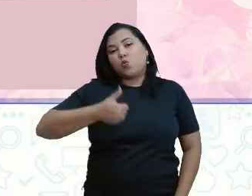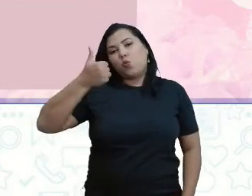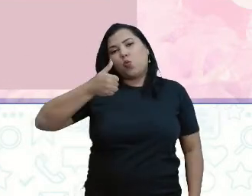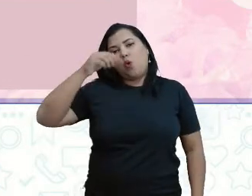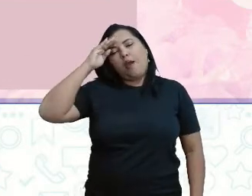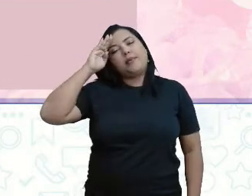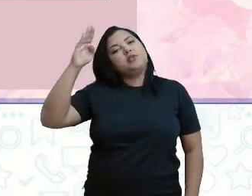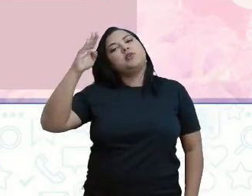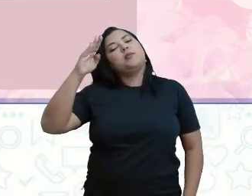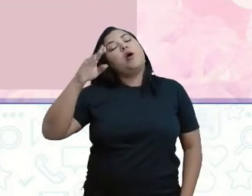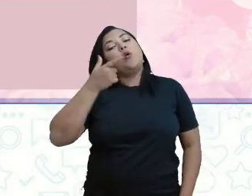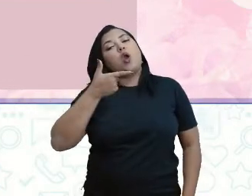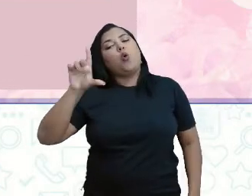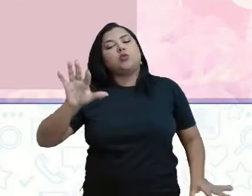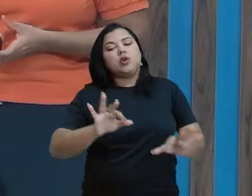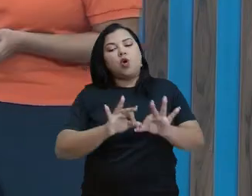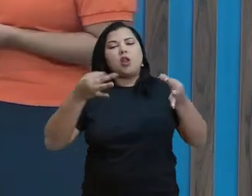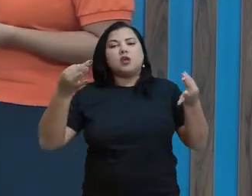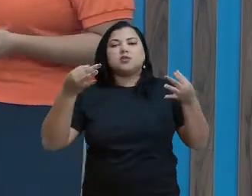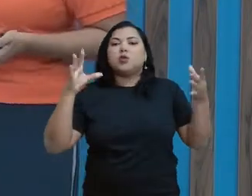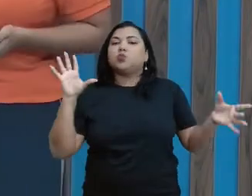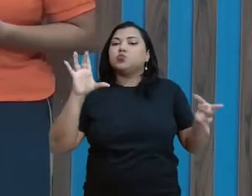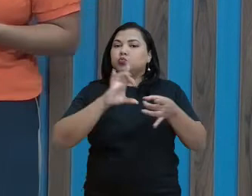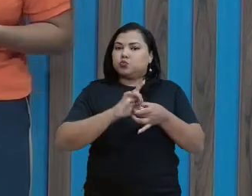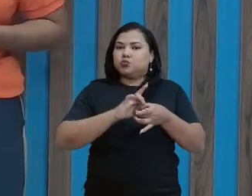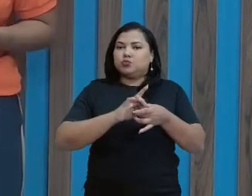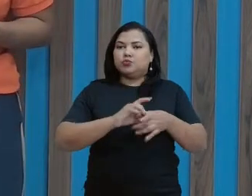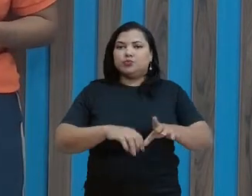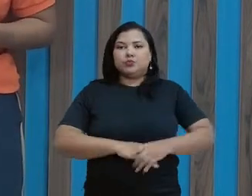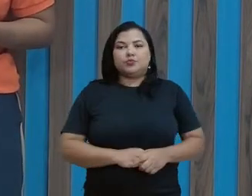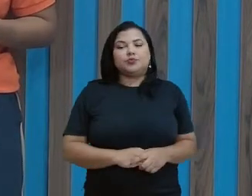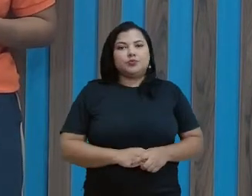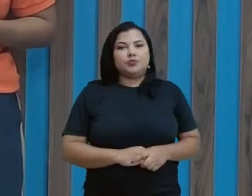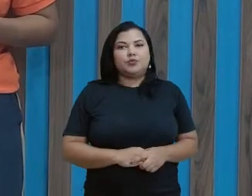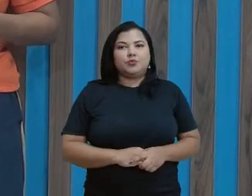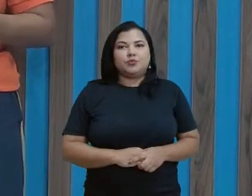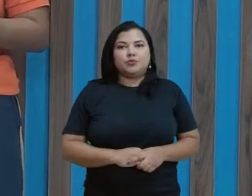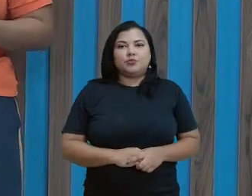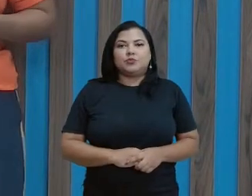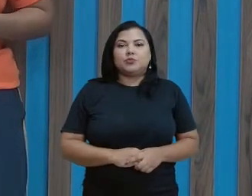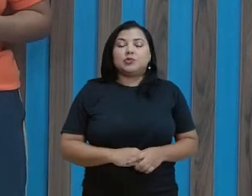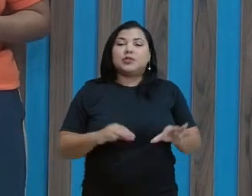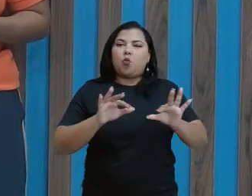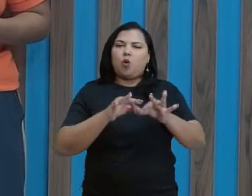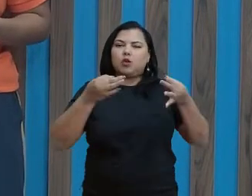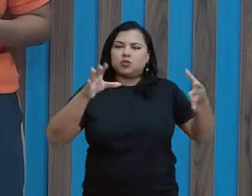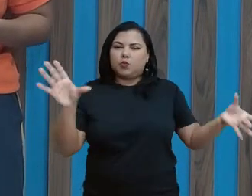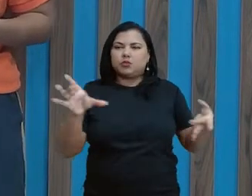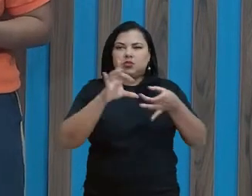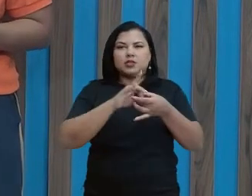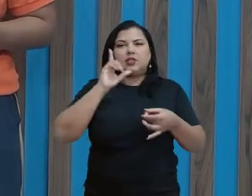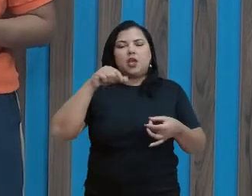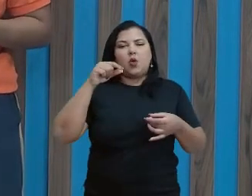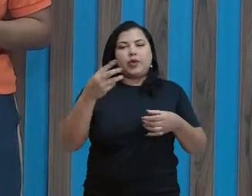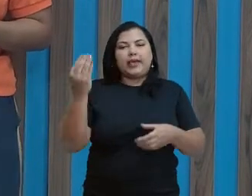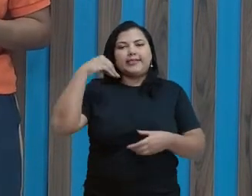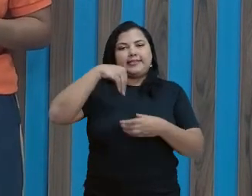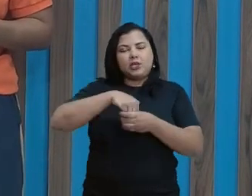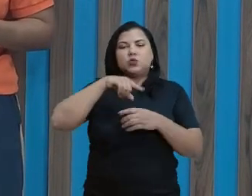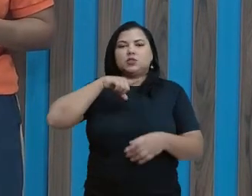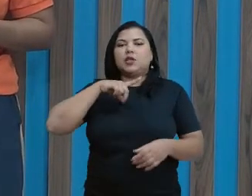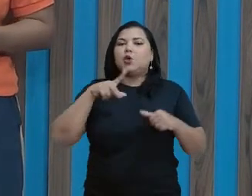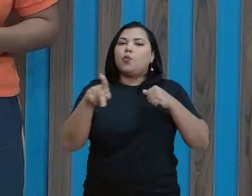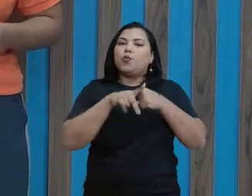e uma oração subordinada. Essa oração subordinada, ela é introduzida pelo pronome